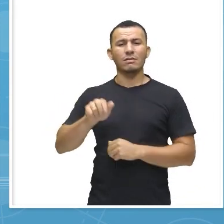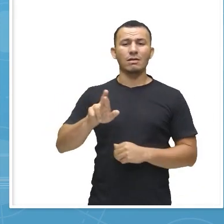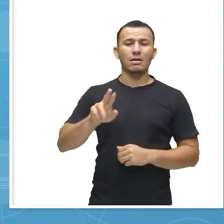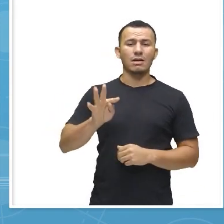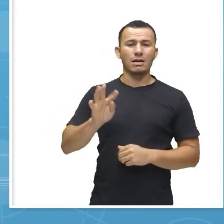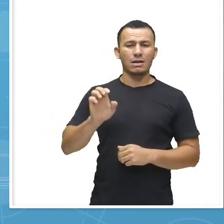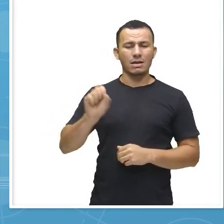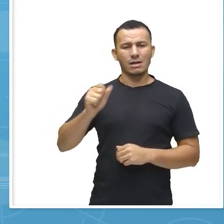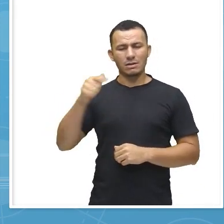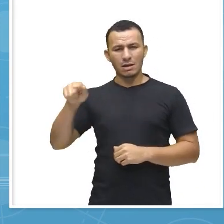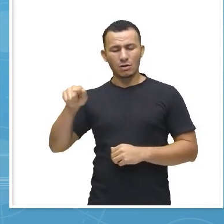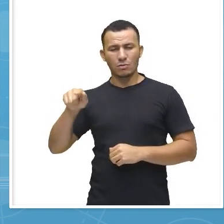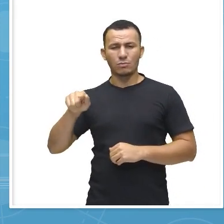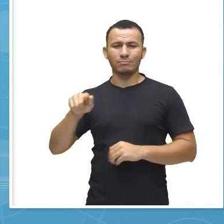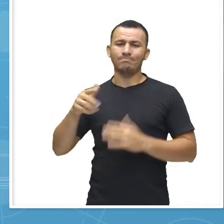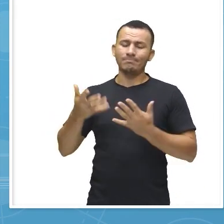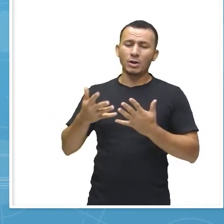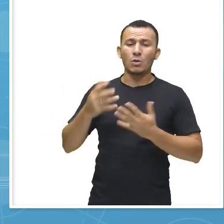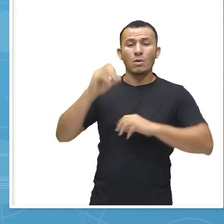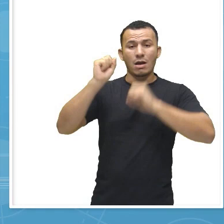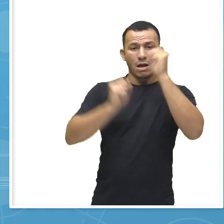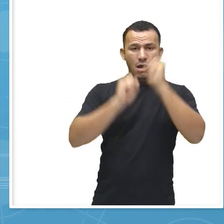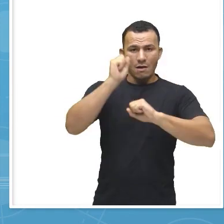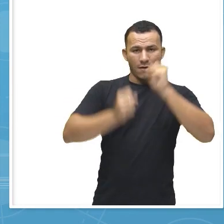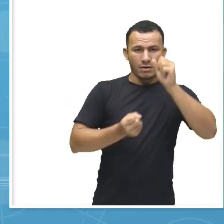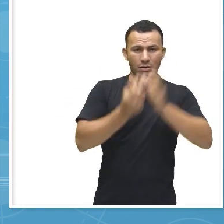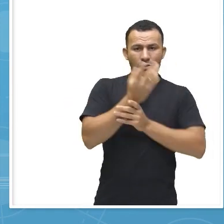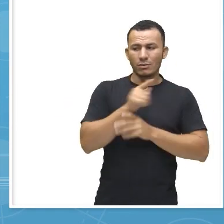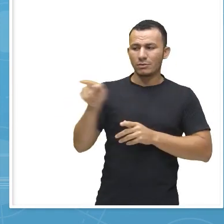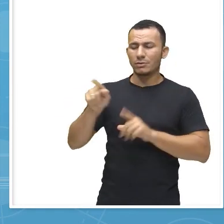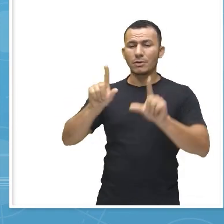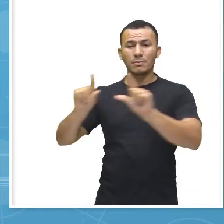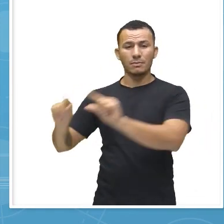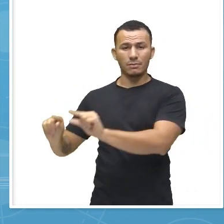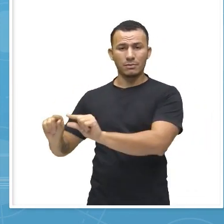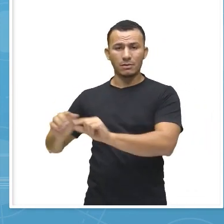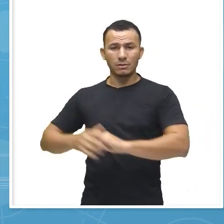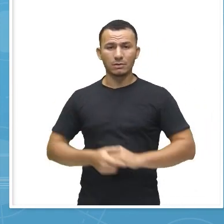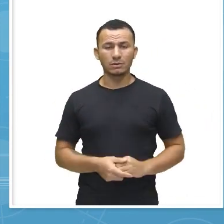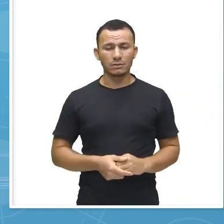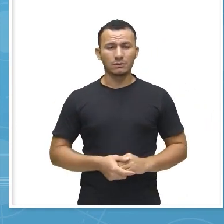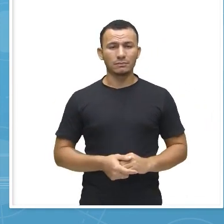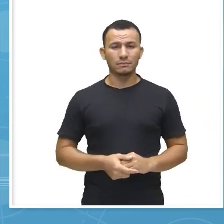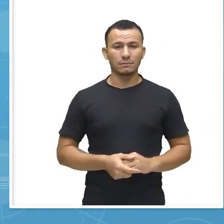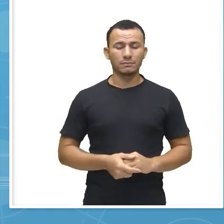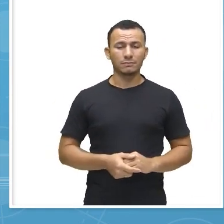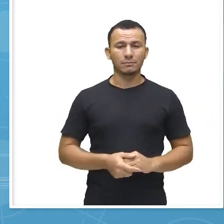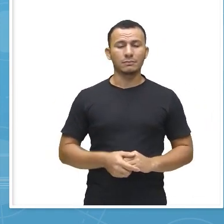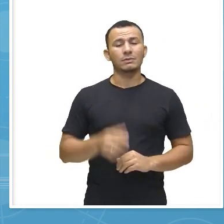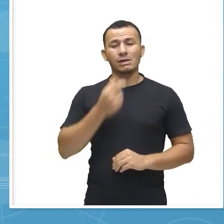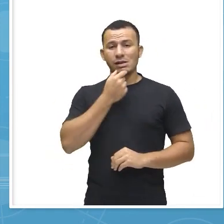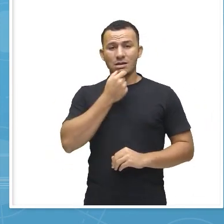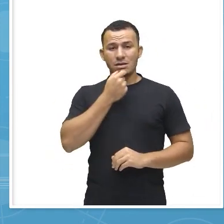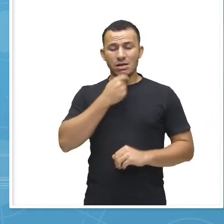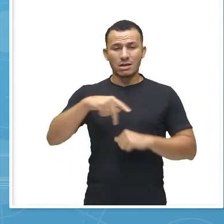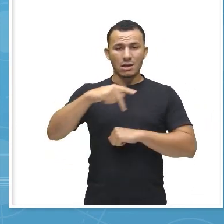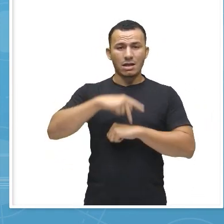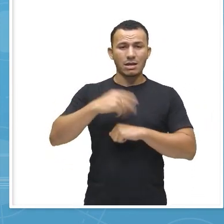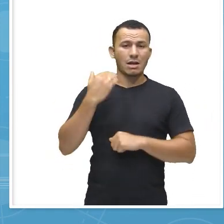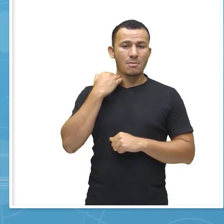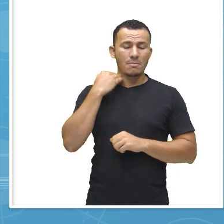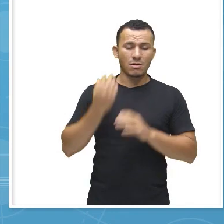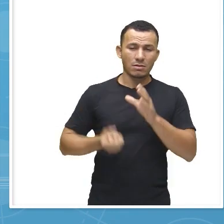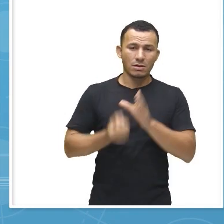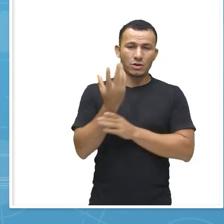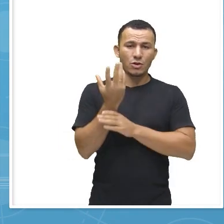ele vai apagar um pouquinho a condição do artesão, tá bom? A criação do Banco da Inglaterra com o objetivo de financiar a